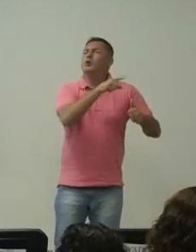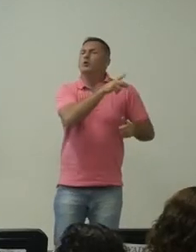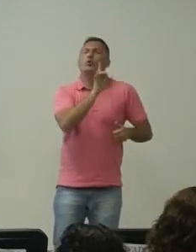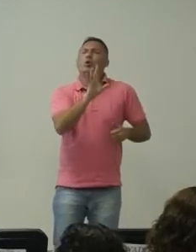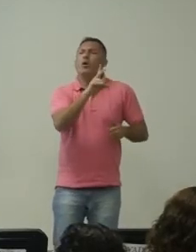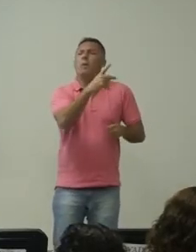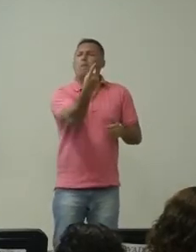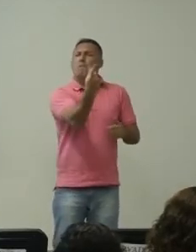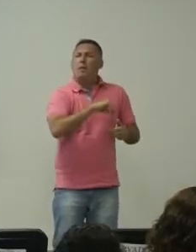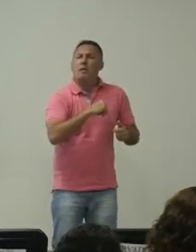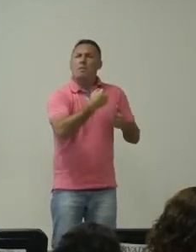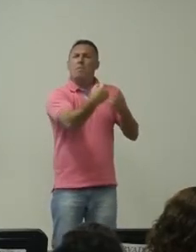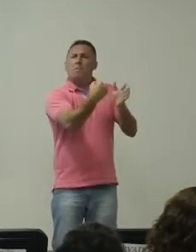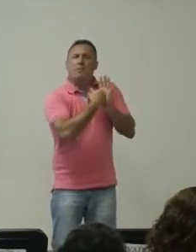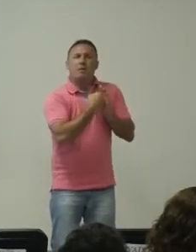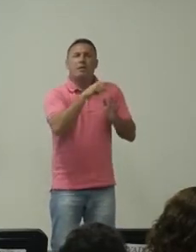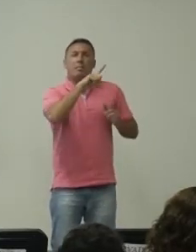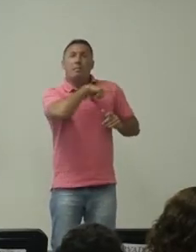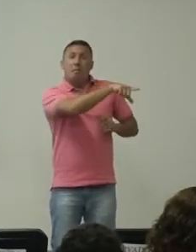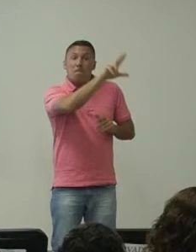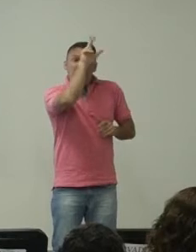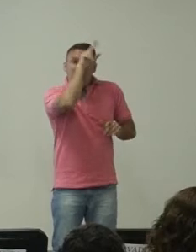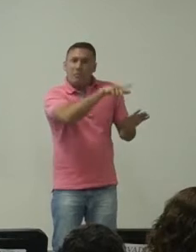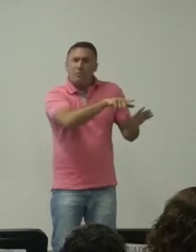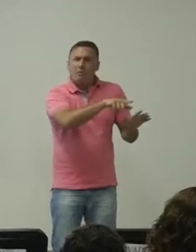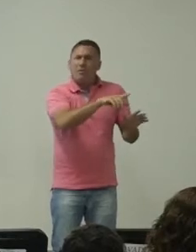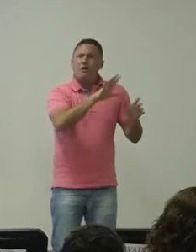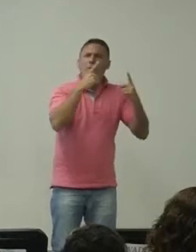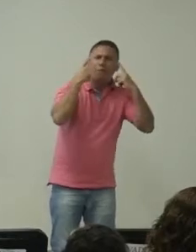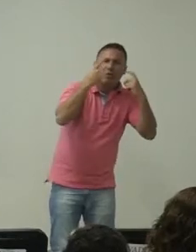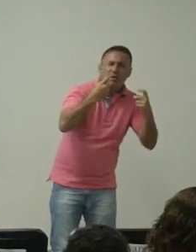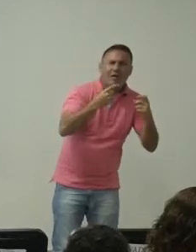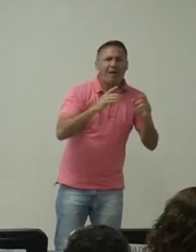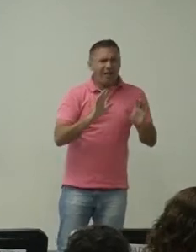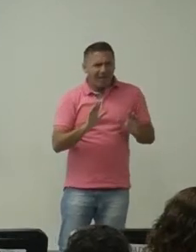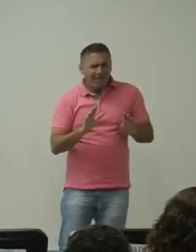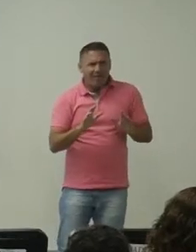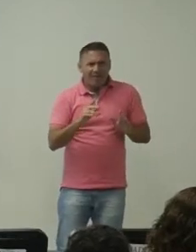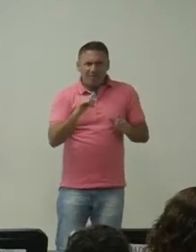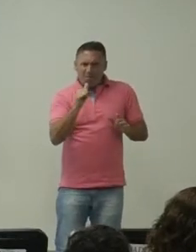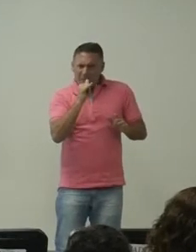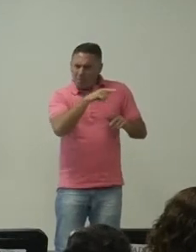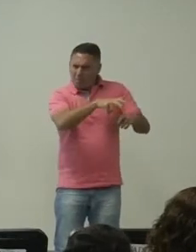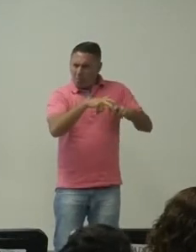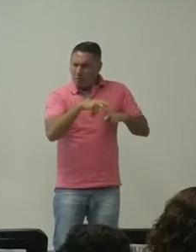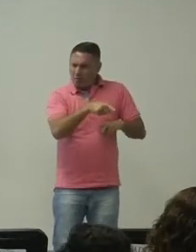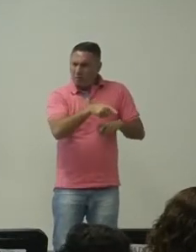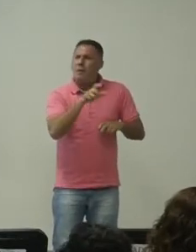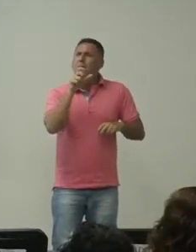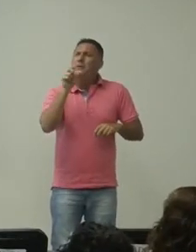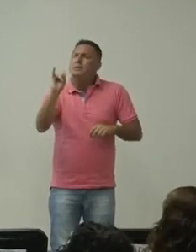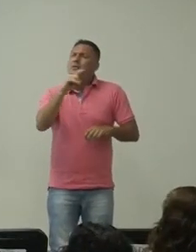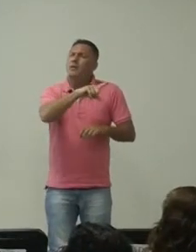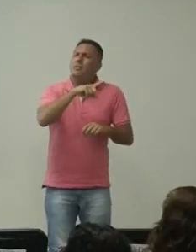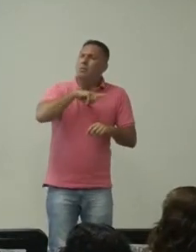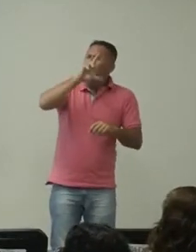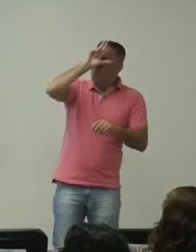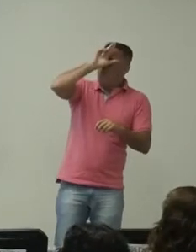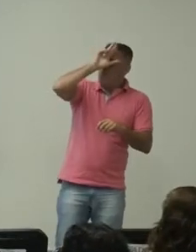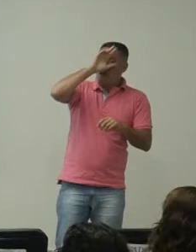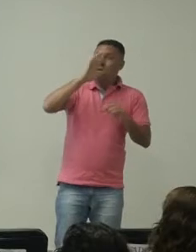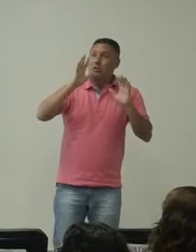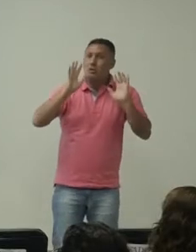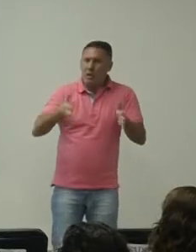está bêbado. Ele só me violenta quando está bêbado. Ah, é? Mas quando ele está bêbado, ele ficou